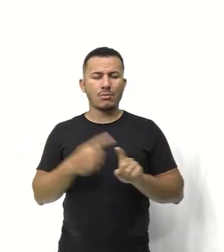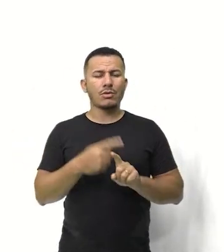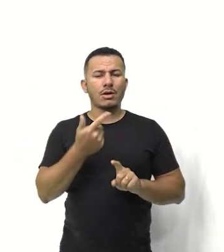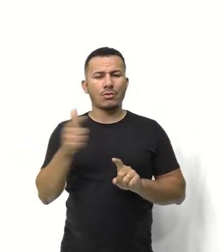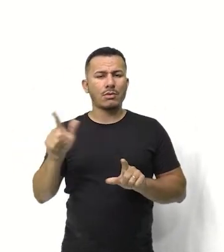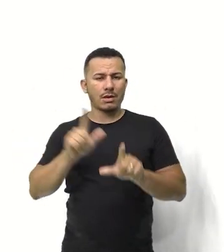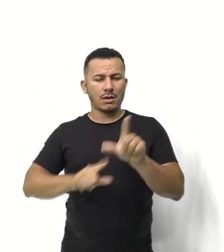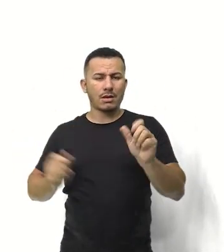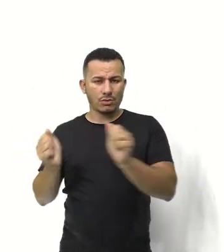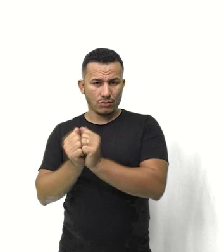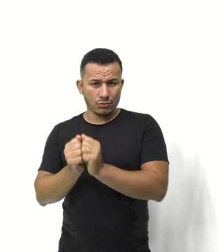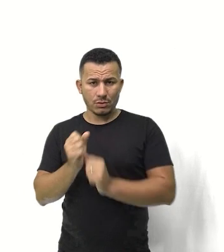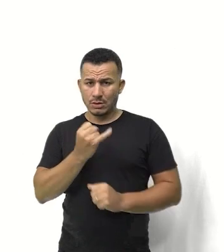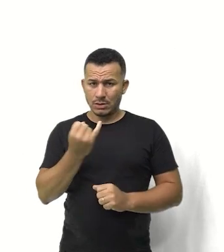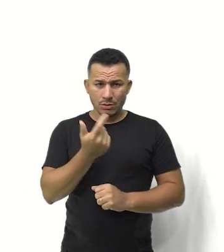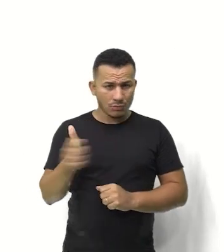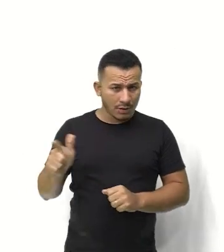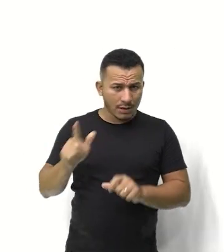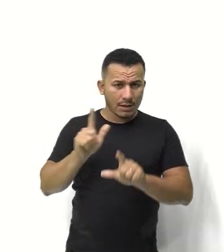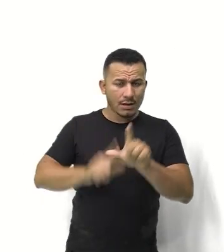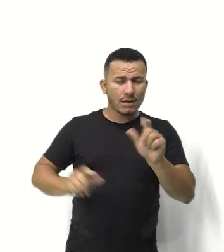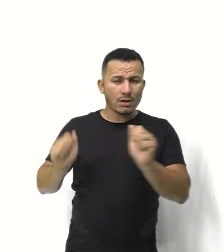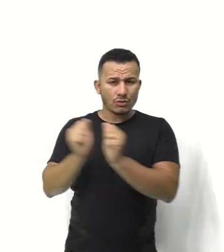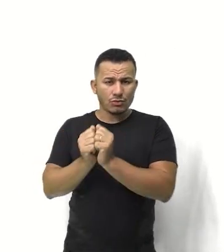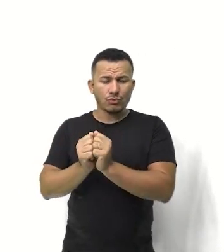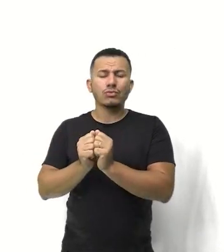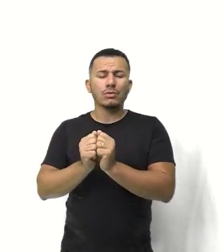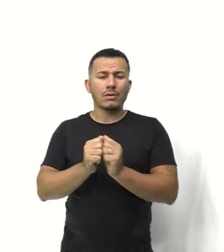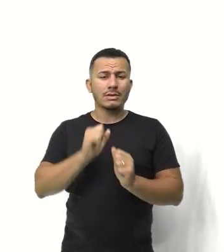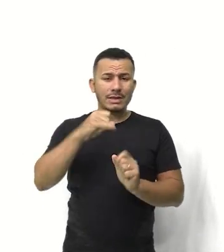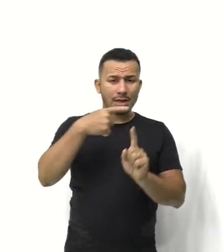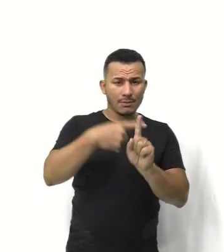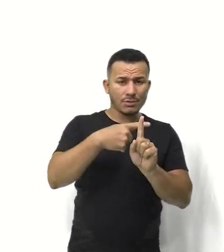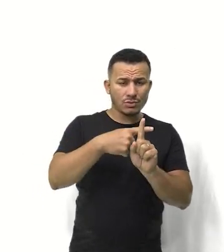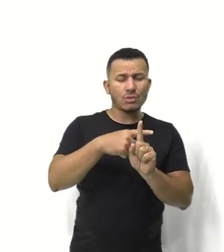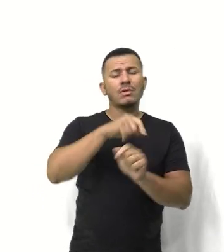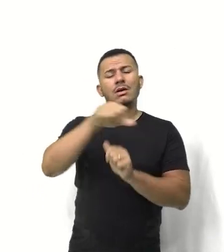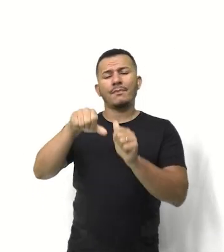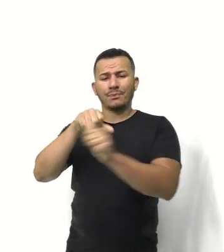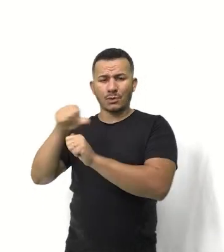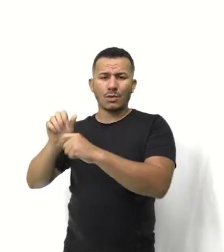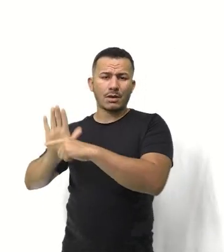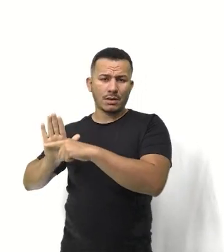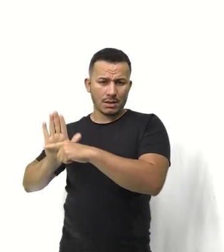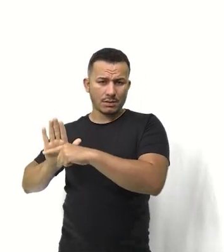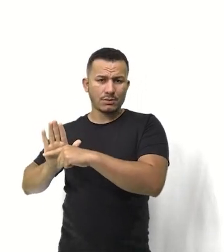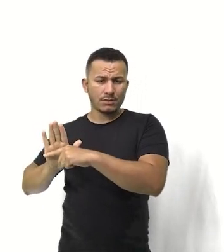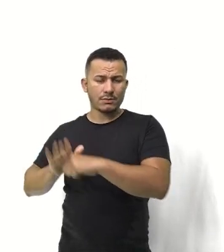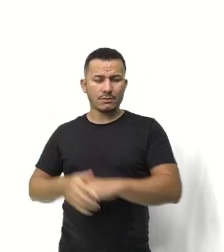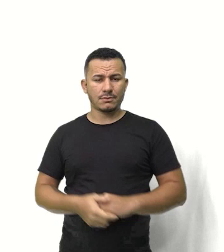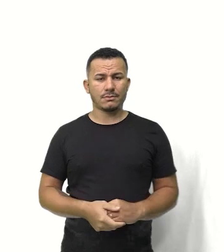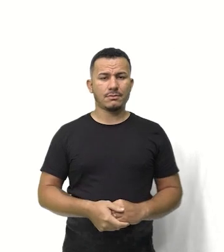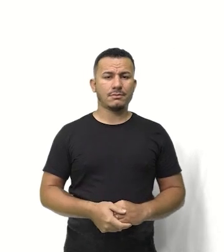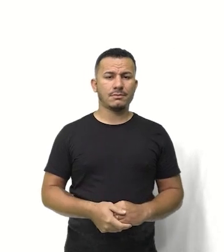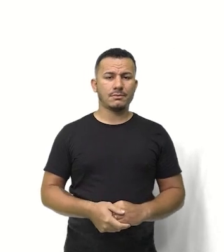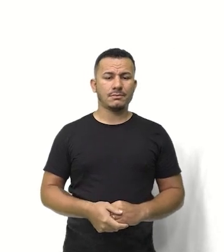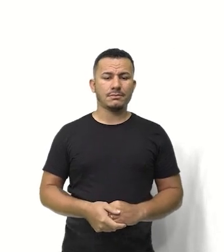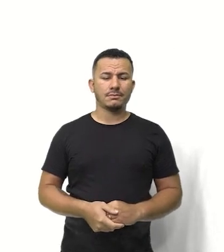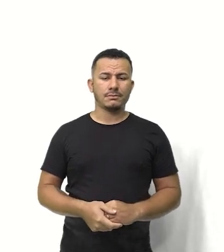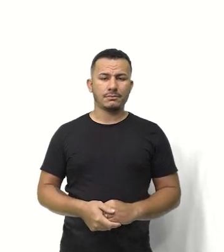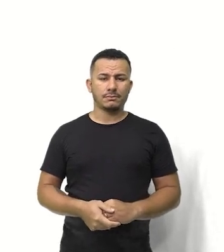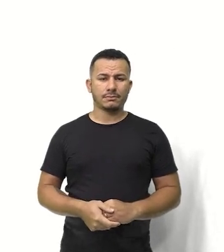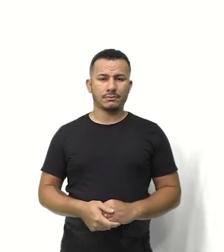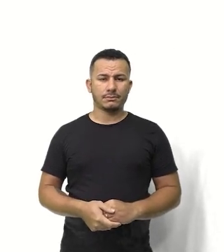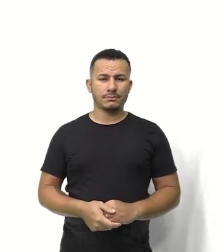lado, porque ele não possui variável. Se ele não possui variável, ele vai com sinal contrário, ou seja, ele é mais